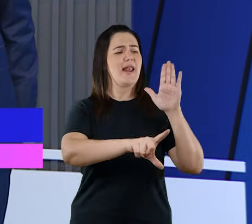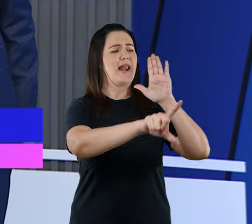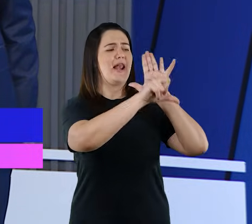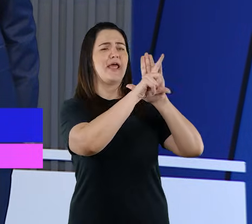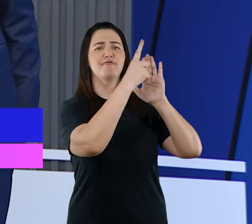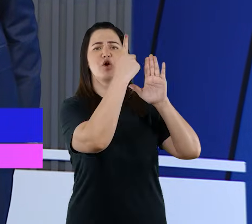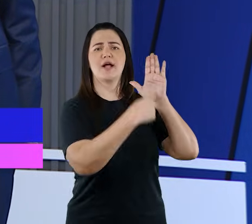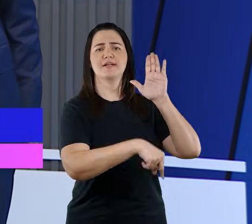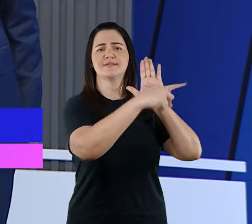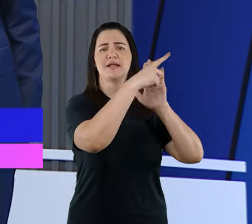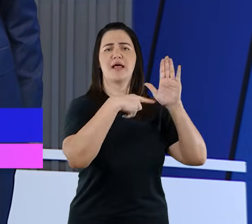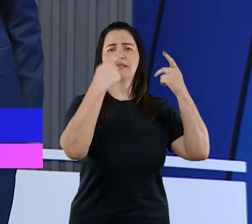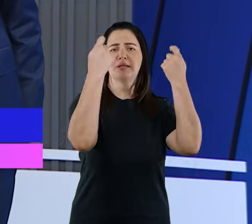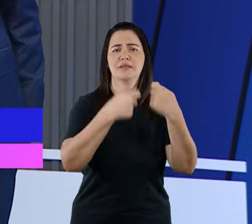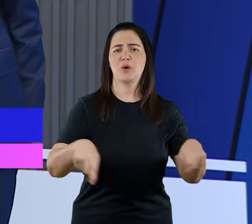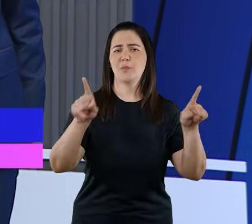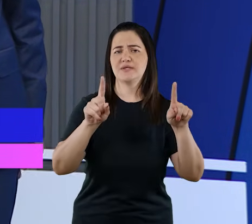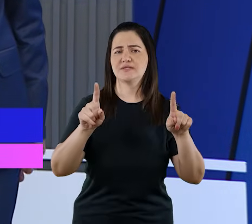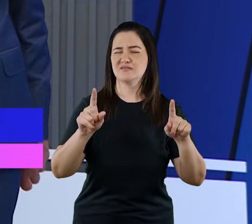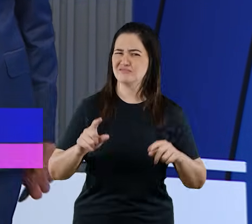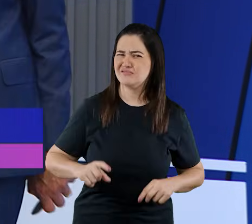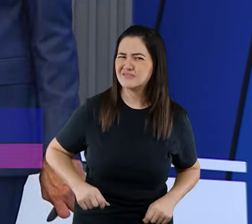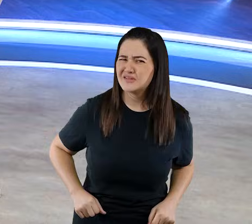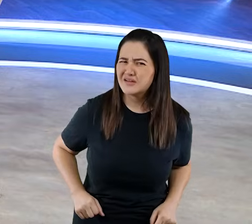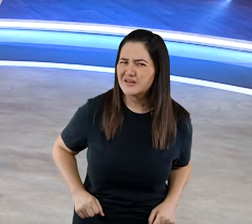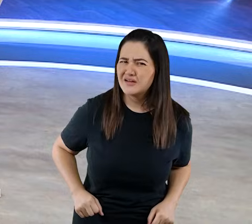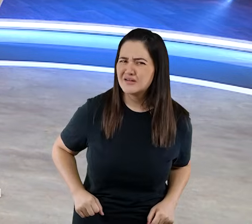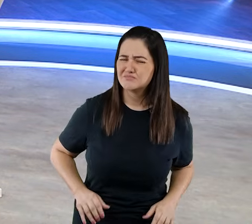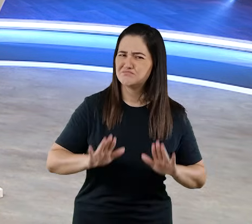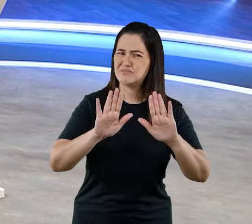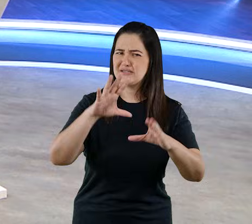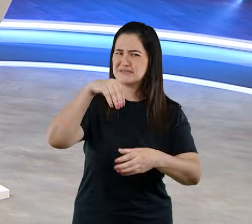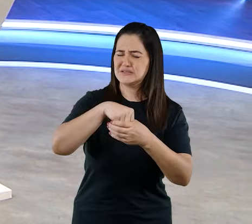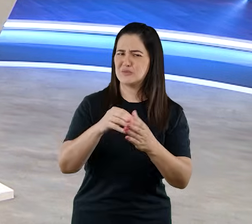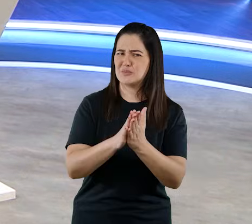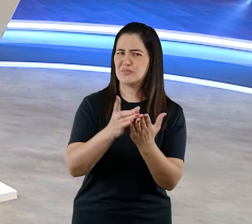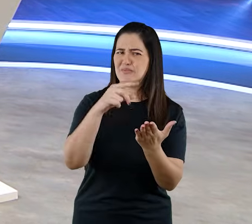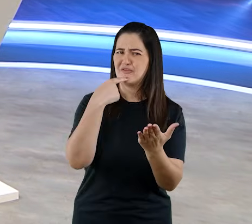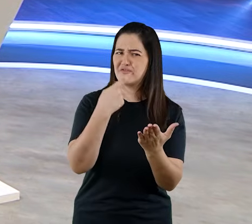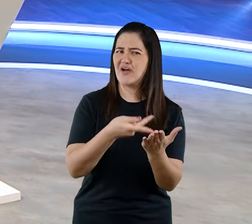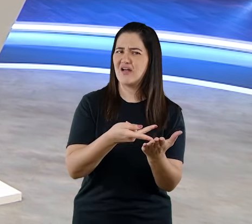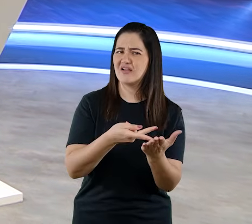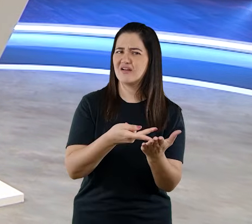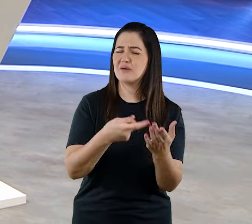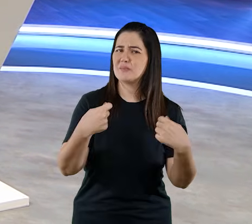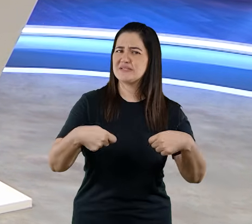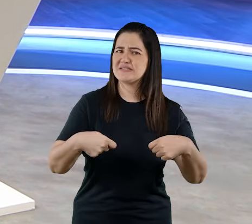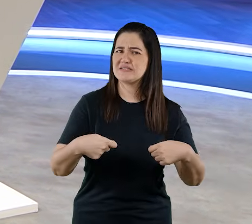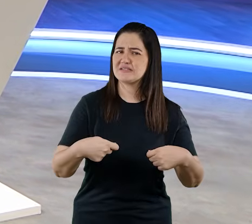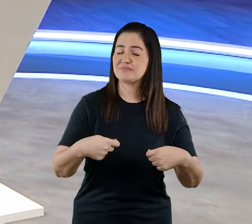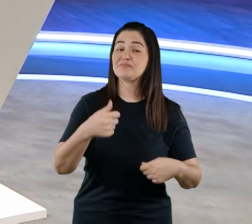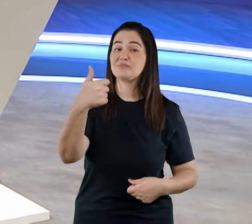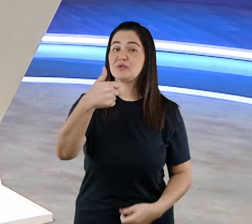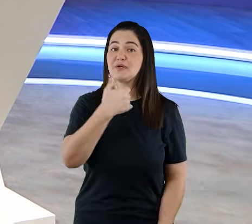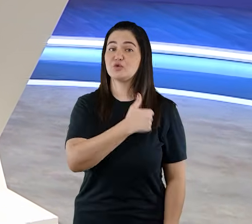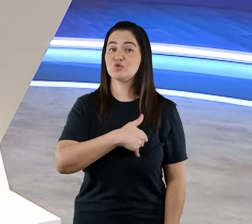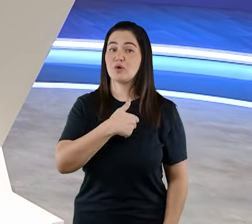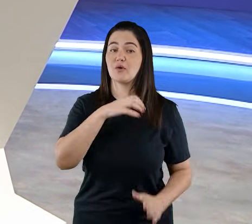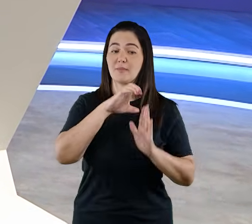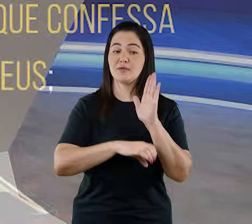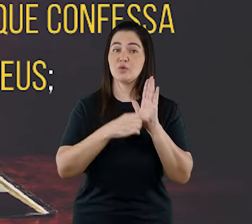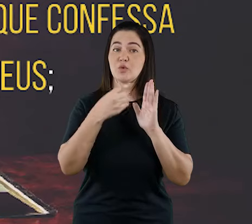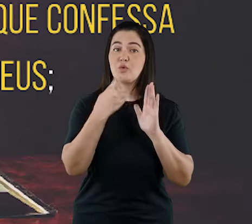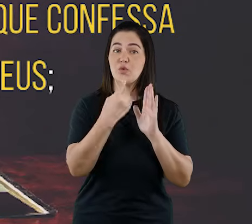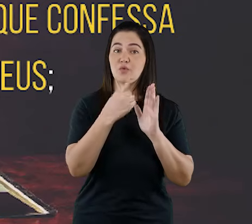Esse profeta não fala em nome de Deus. Diz também a Bíblia, em 1 João 4, 1 a 3,